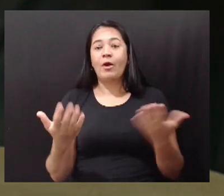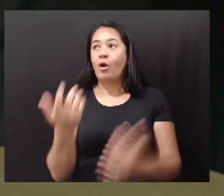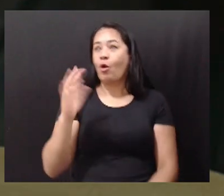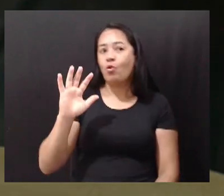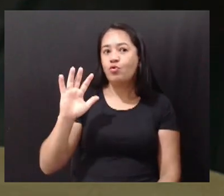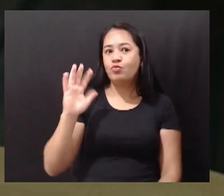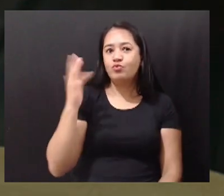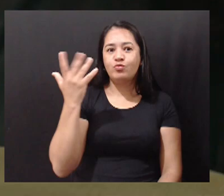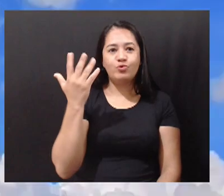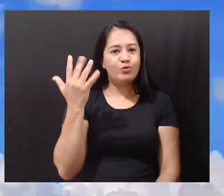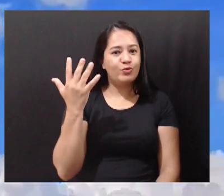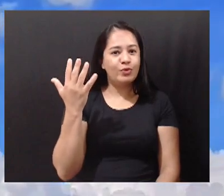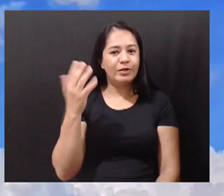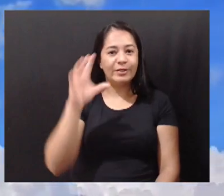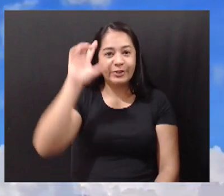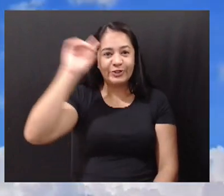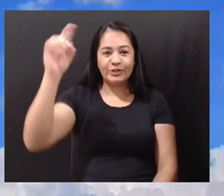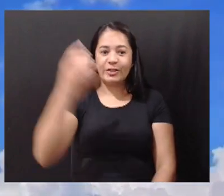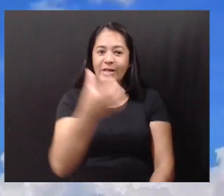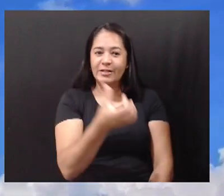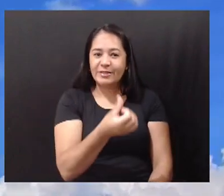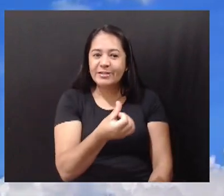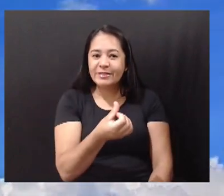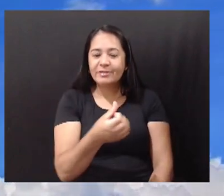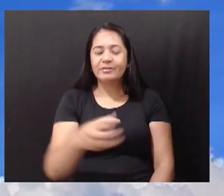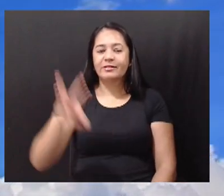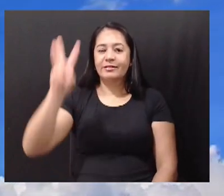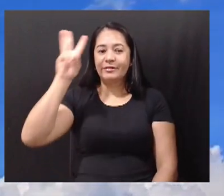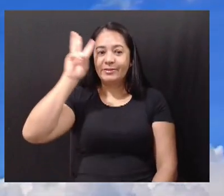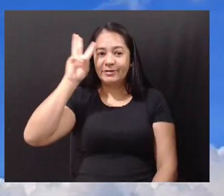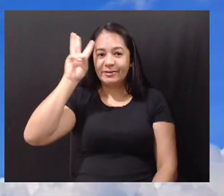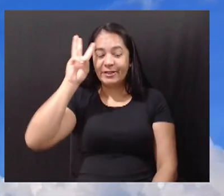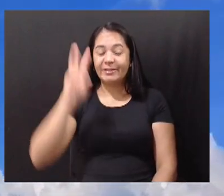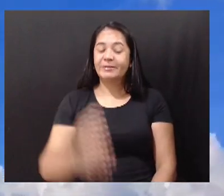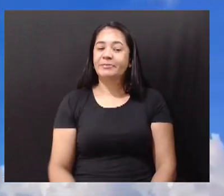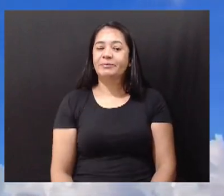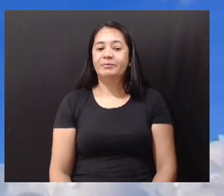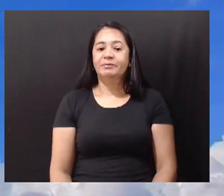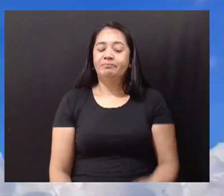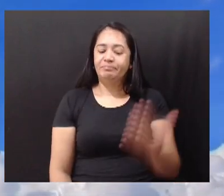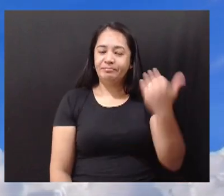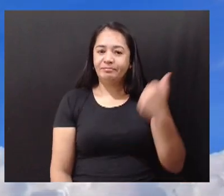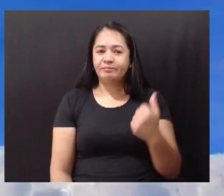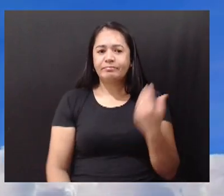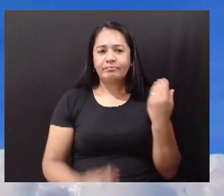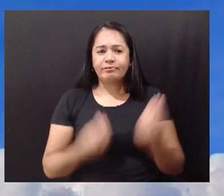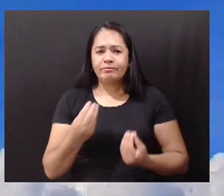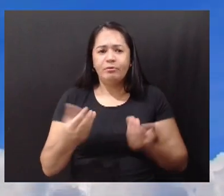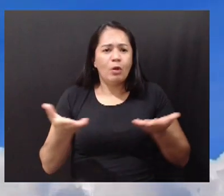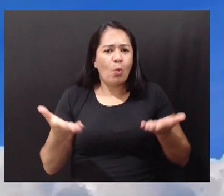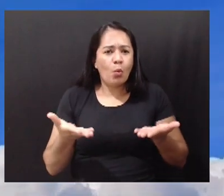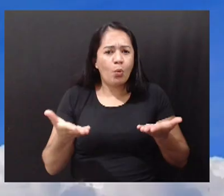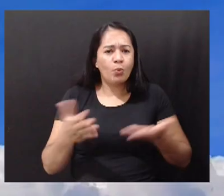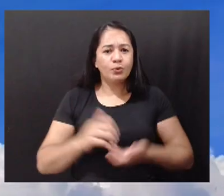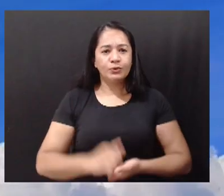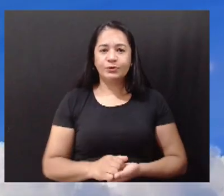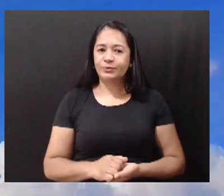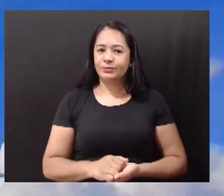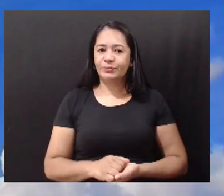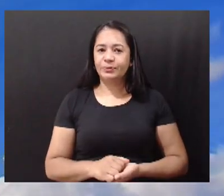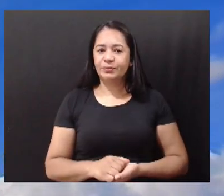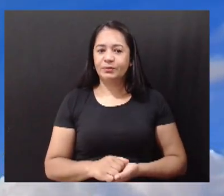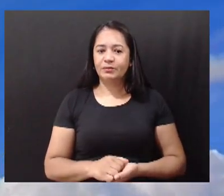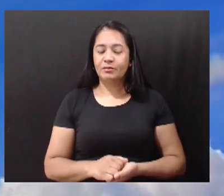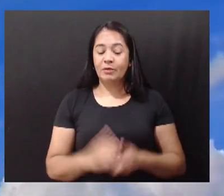né? Dia 6, terça-feira, 6 de janeiro. Vamos lá, como é que fica o tempo hoje, hein? Olha só, de acordo com a